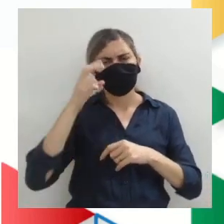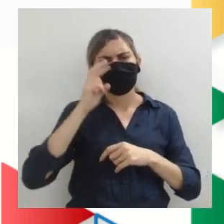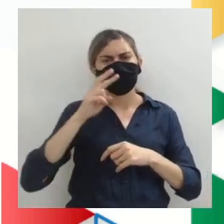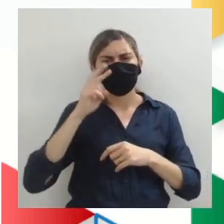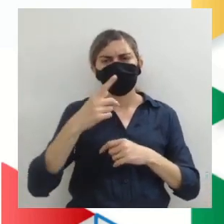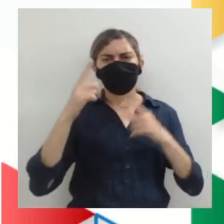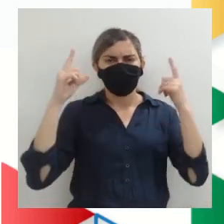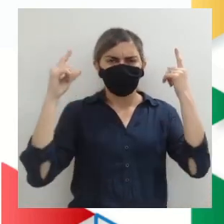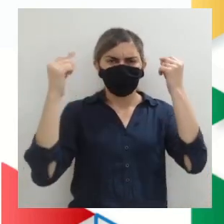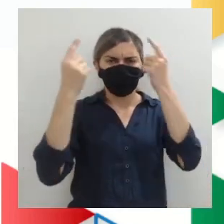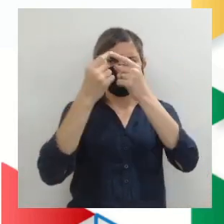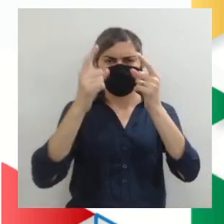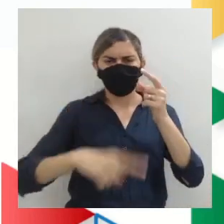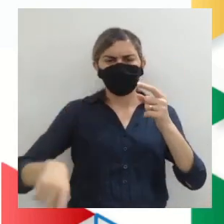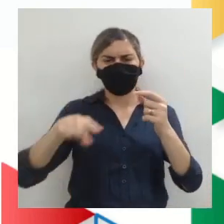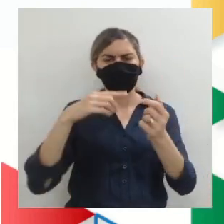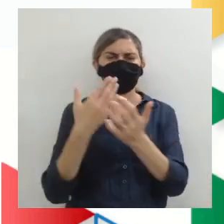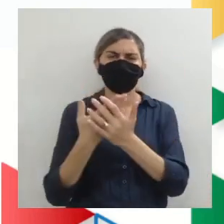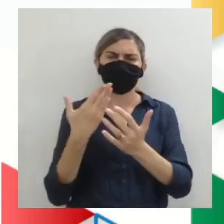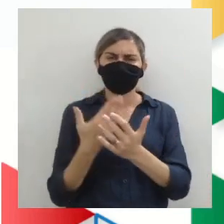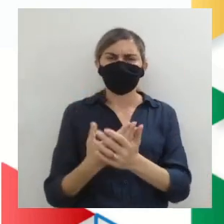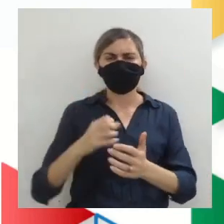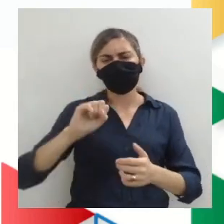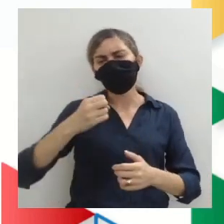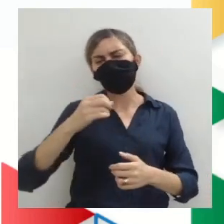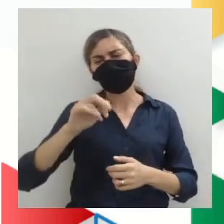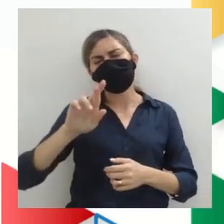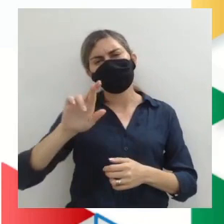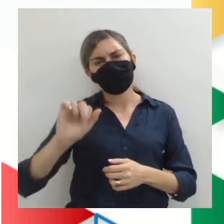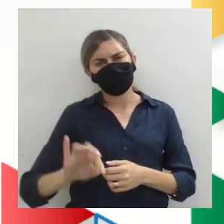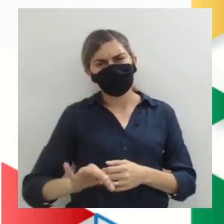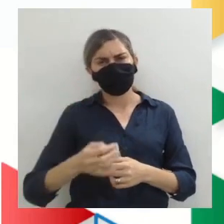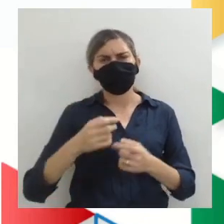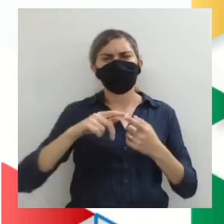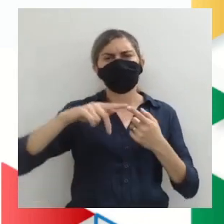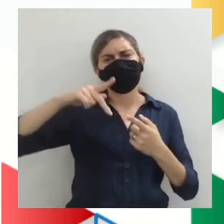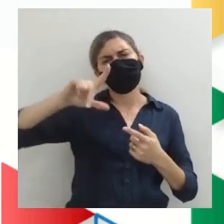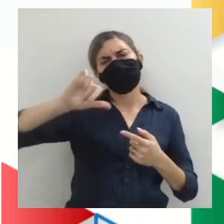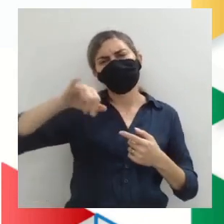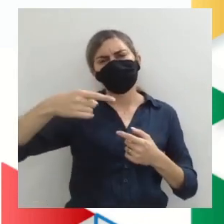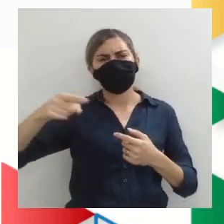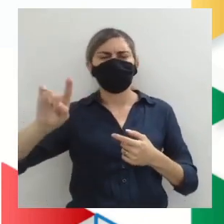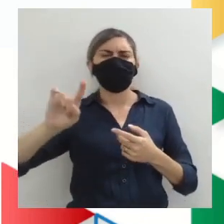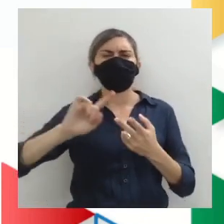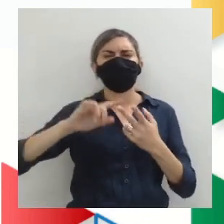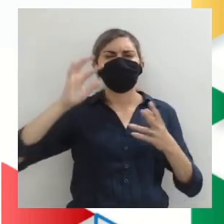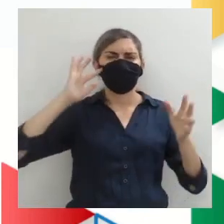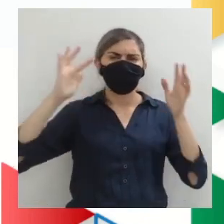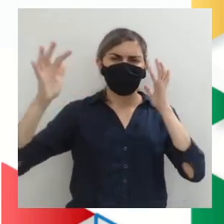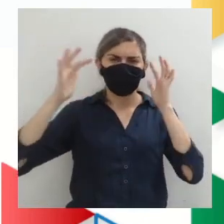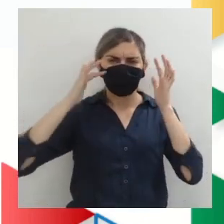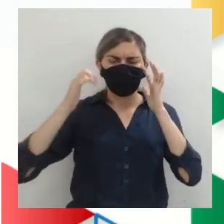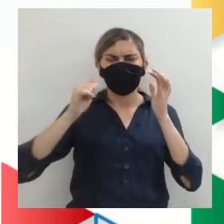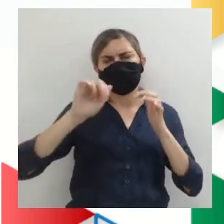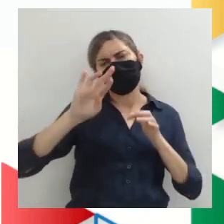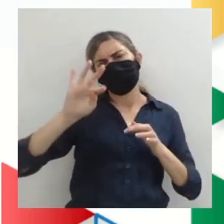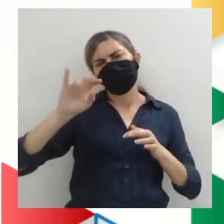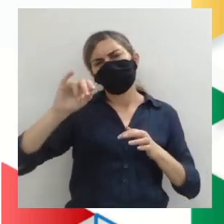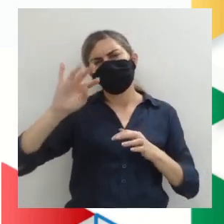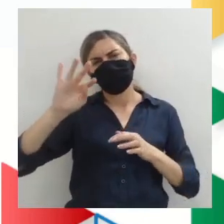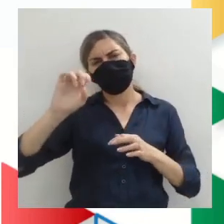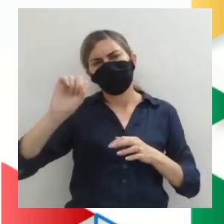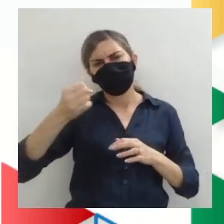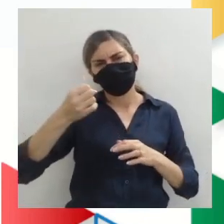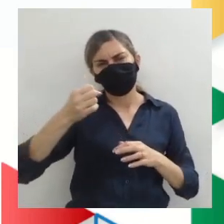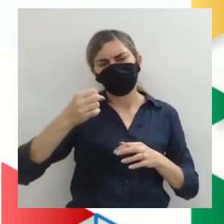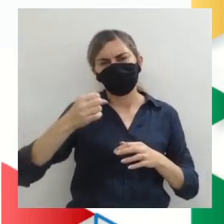daqueles gregos que nós estudamos? Sócrates, Platão, e aqui nós temos a filosofia aristotélica. Então,